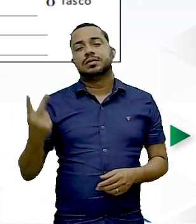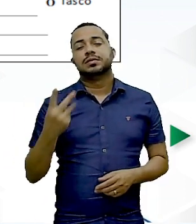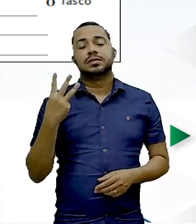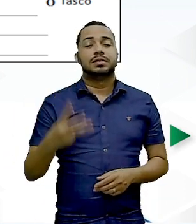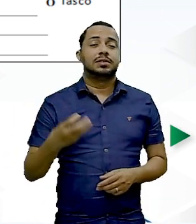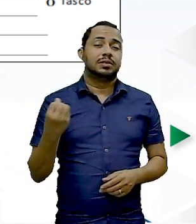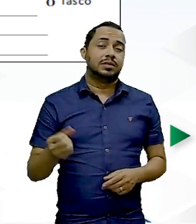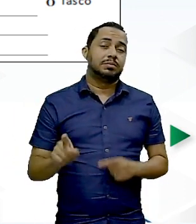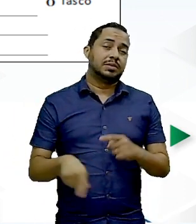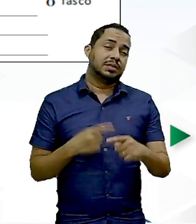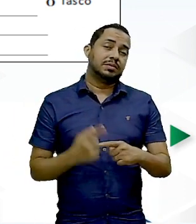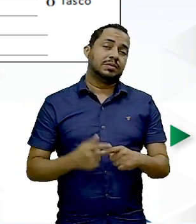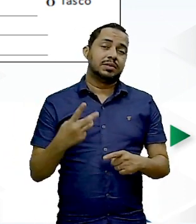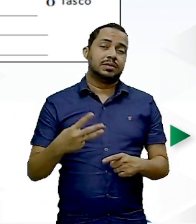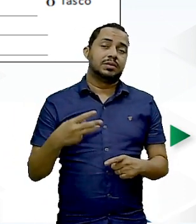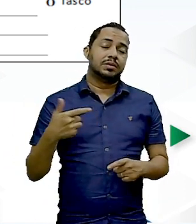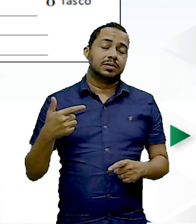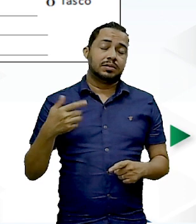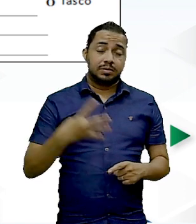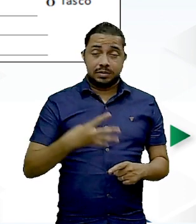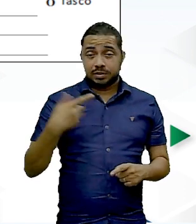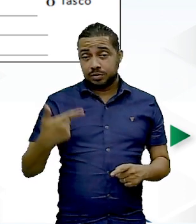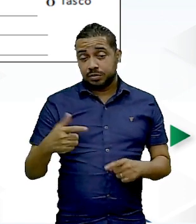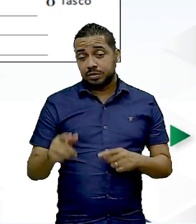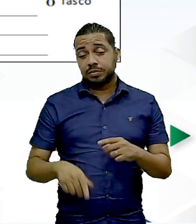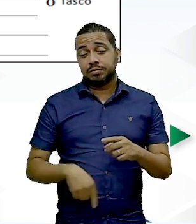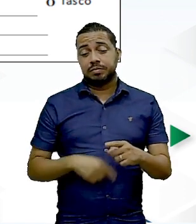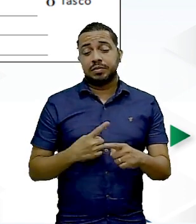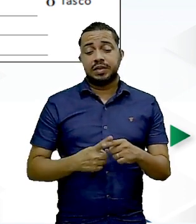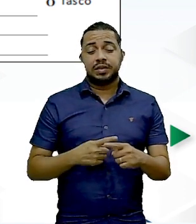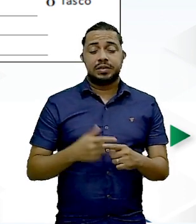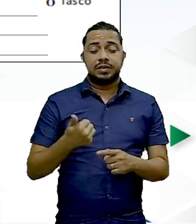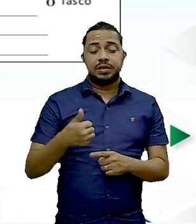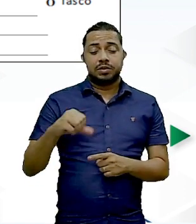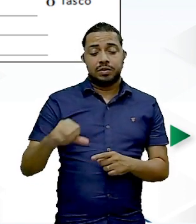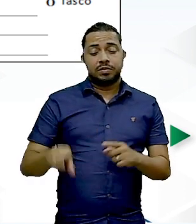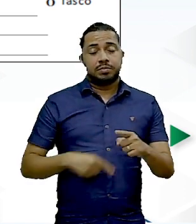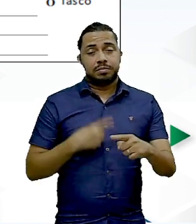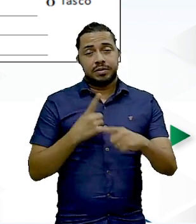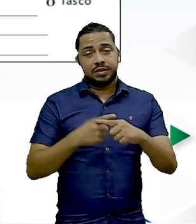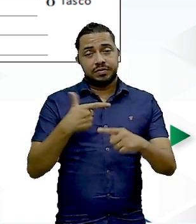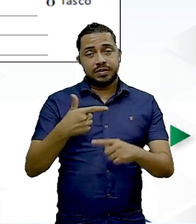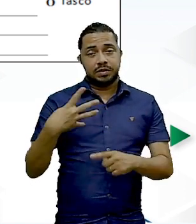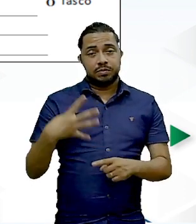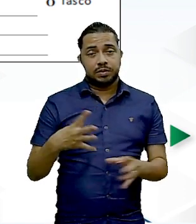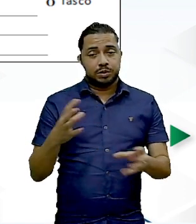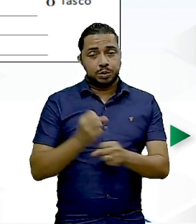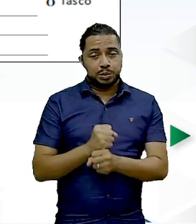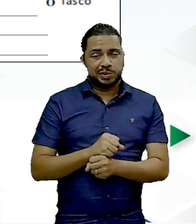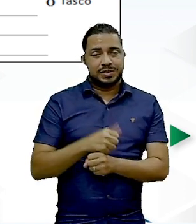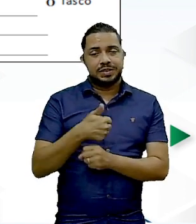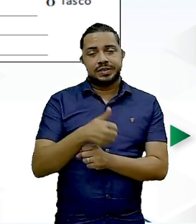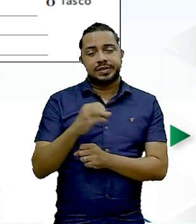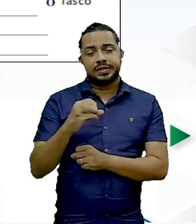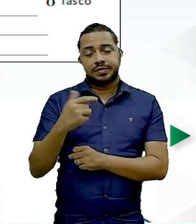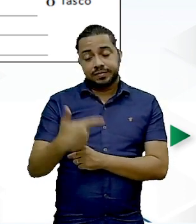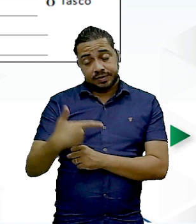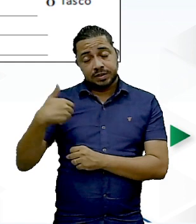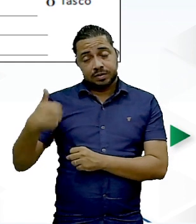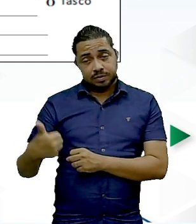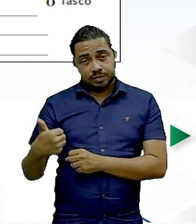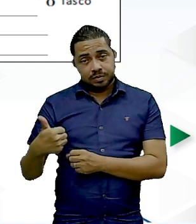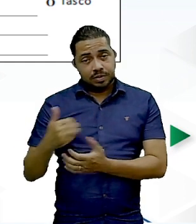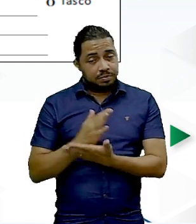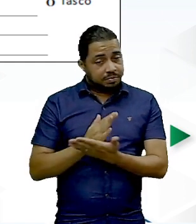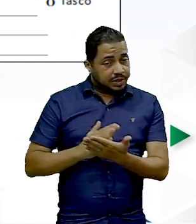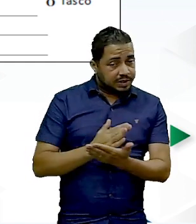mais 42, mais 19, mais 24, tá? E aí, quando você faz essa soma aí, deu 121. Vamos buscar metade